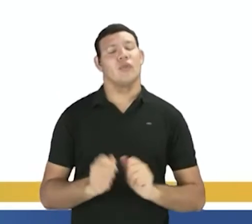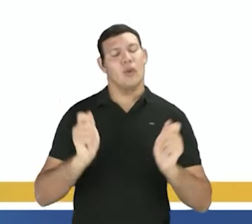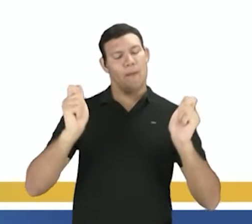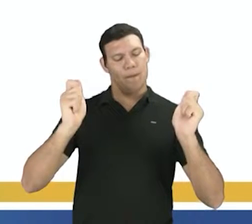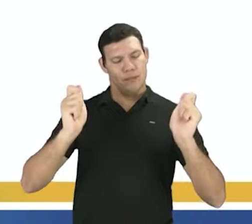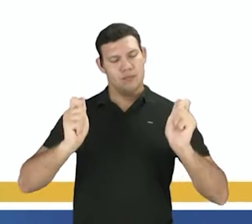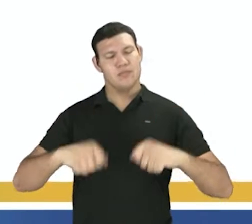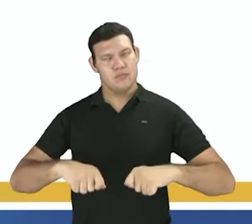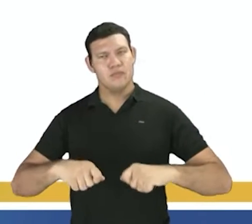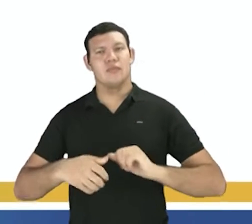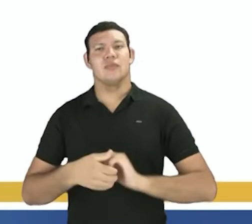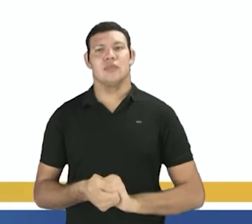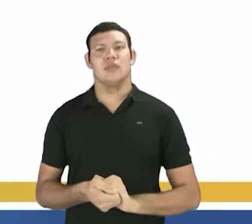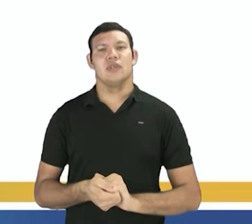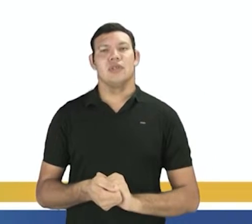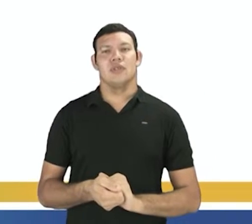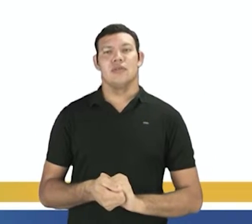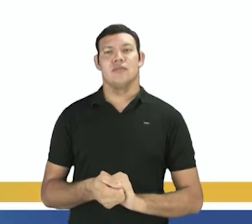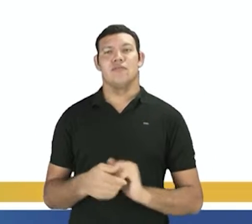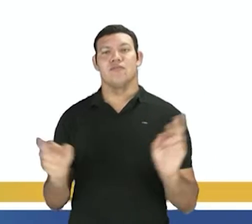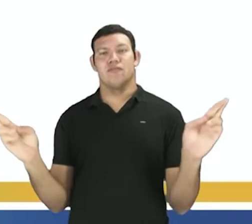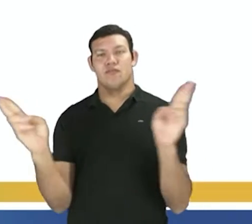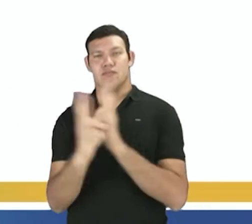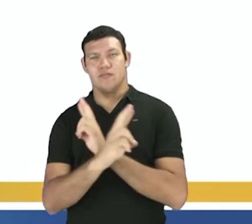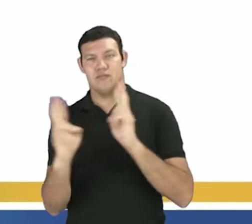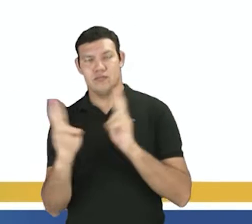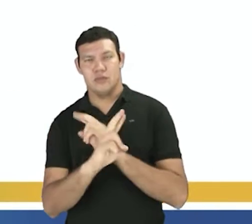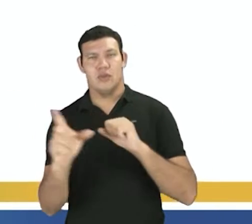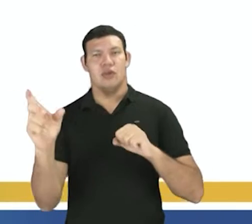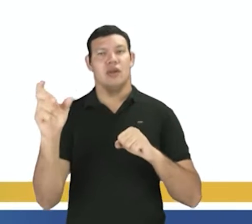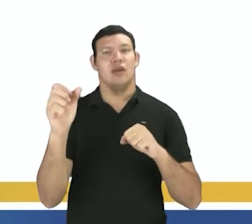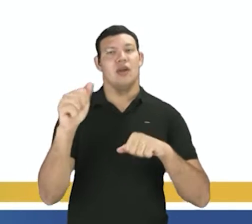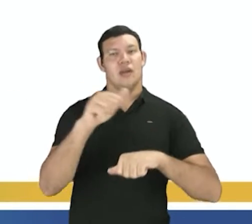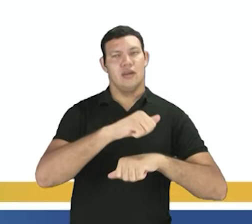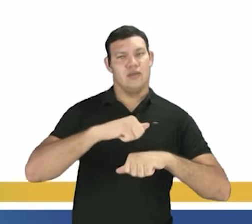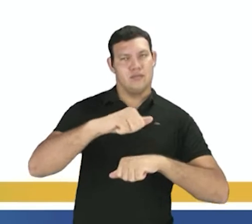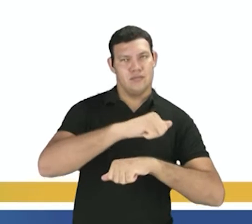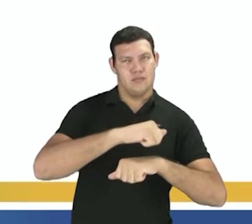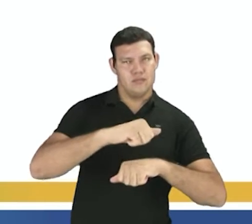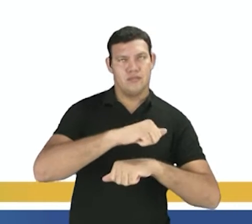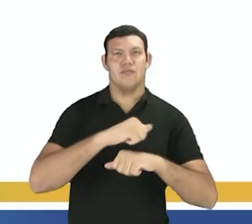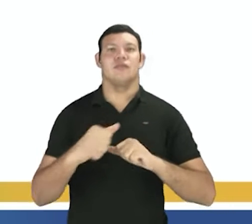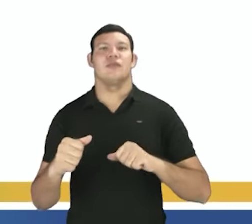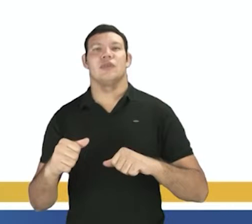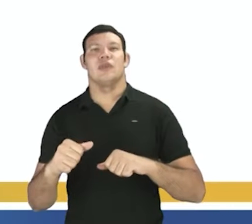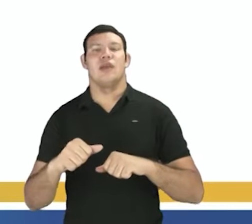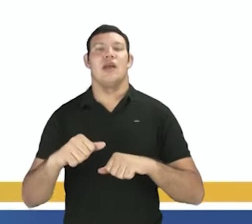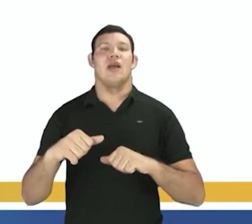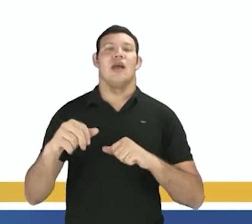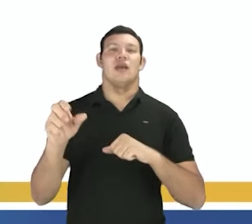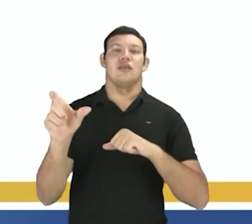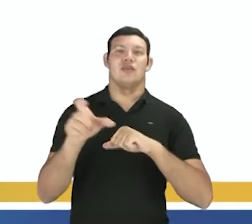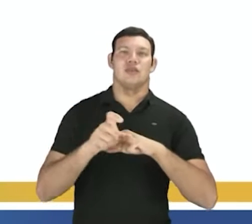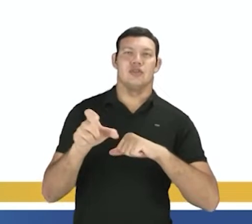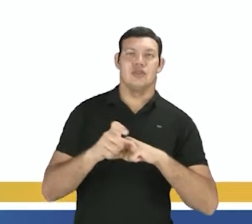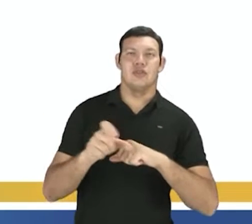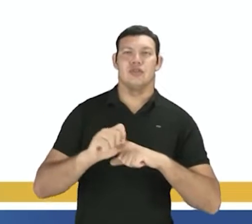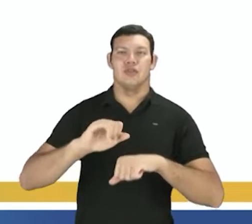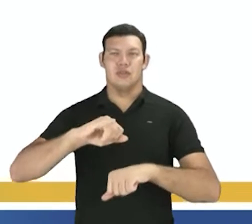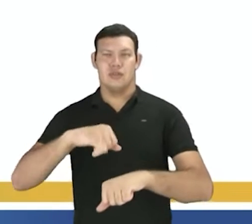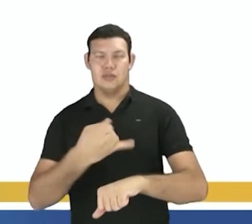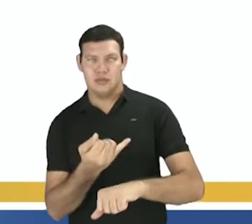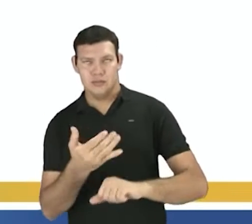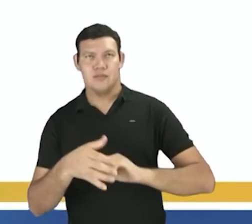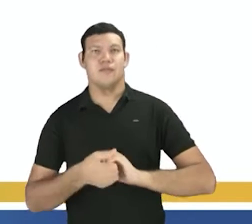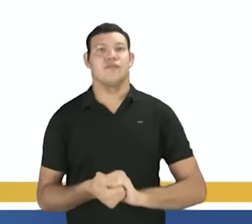Pode também se referir a um adjetivo ou a outro advérbio, ou até mesmo a uma oração inteira.